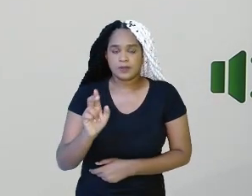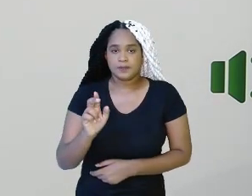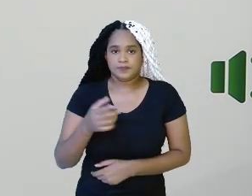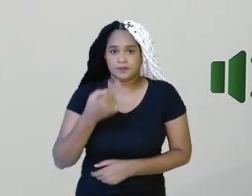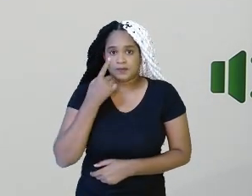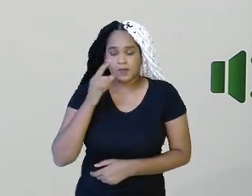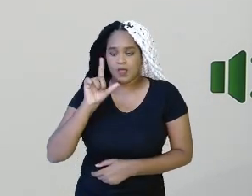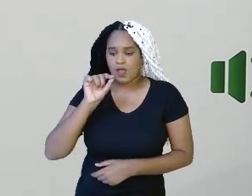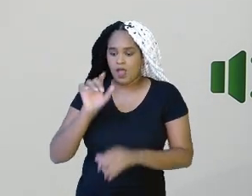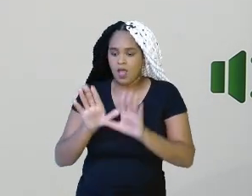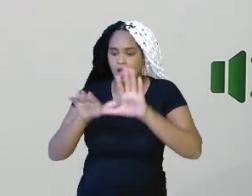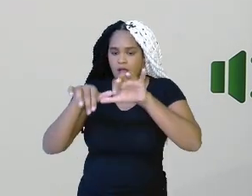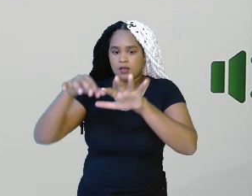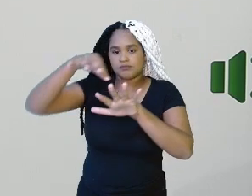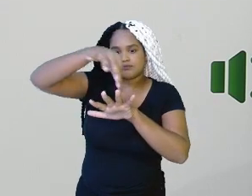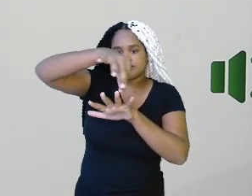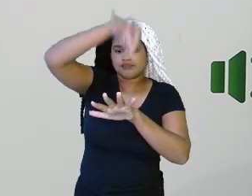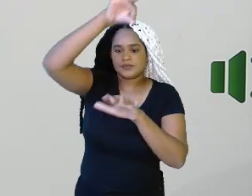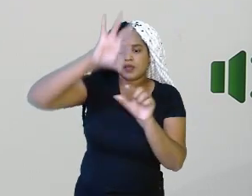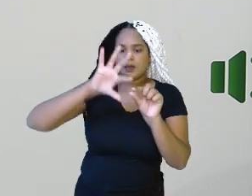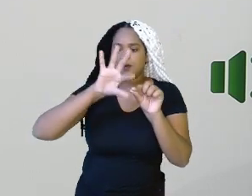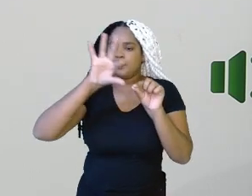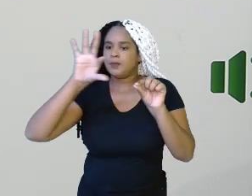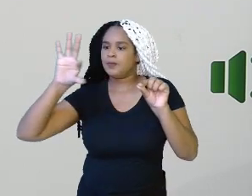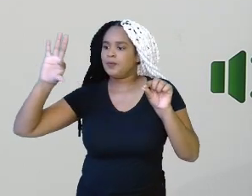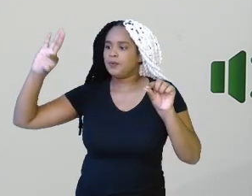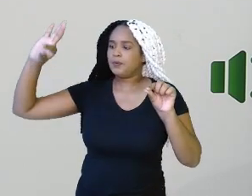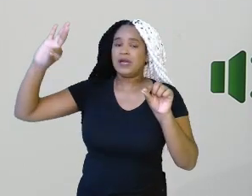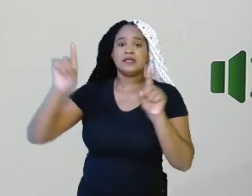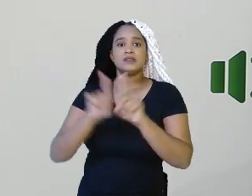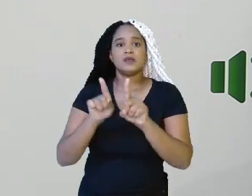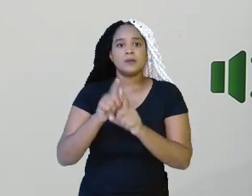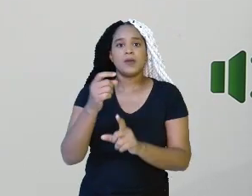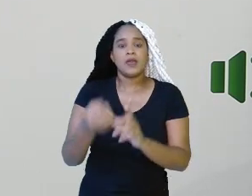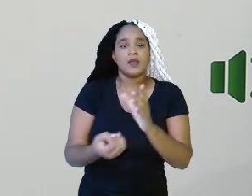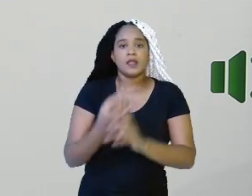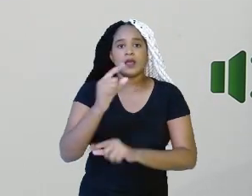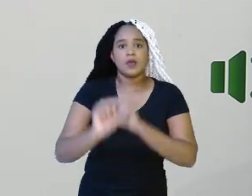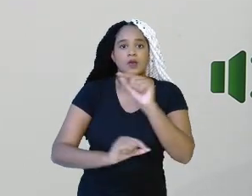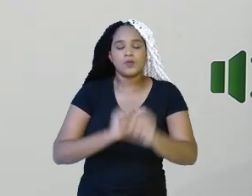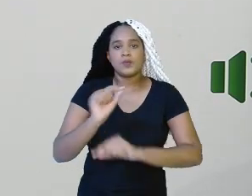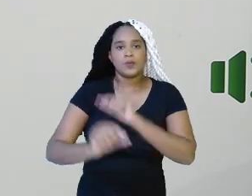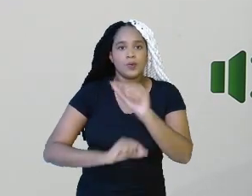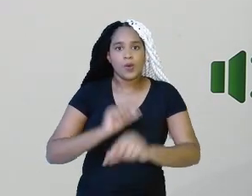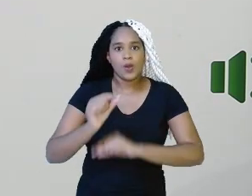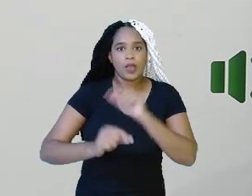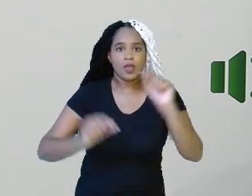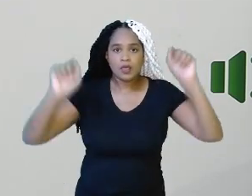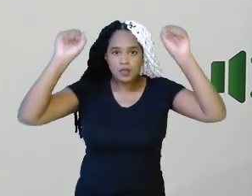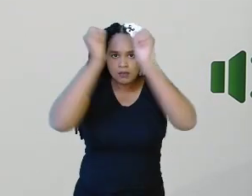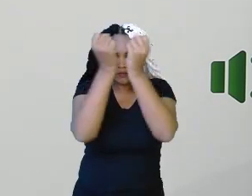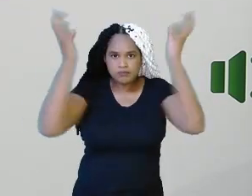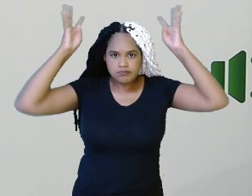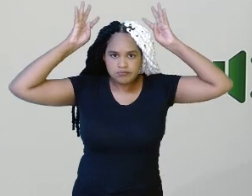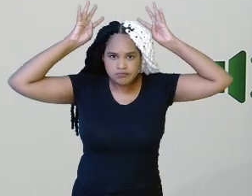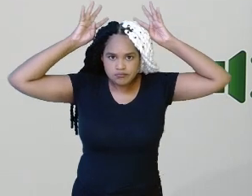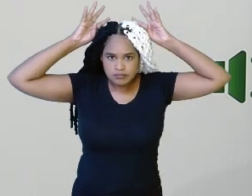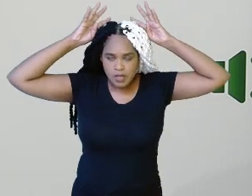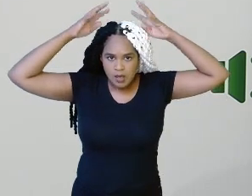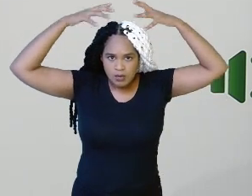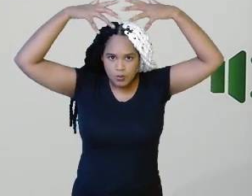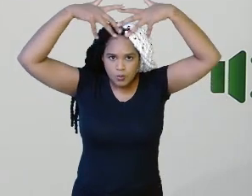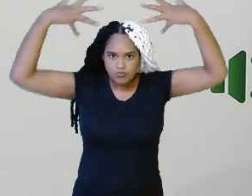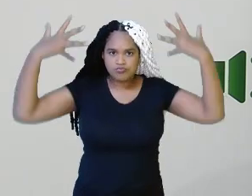os seus adornos, né, para os seus enfeites, construírem cocares e construírem outras coisas também. E uma